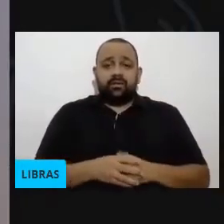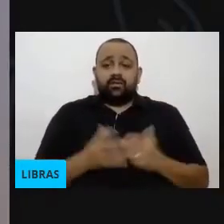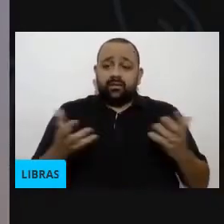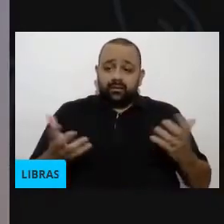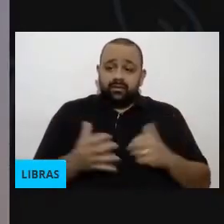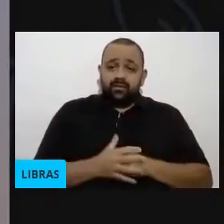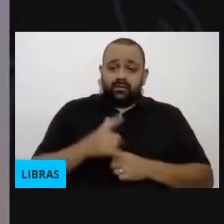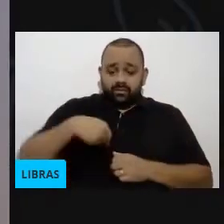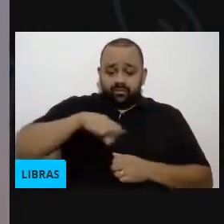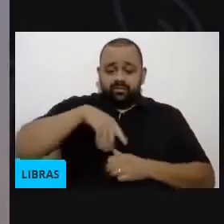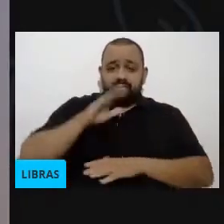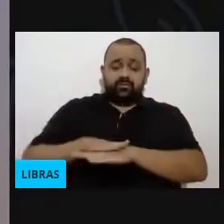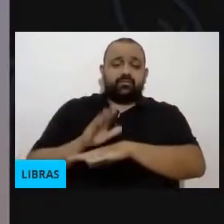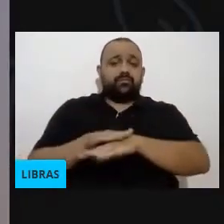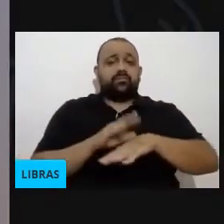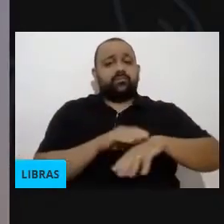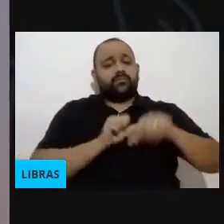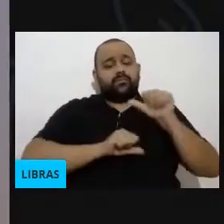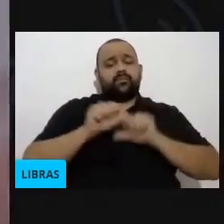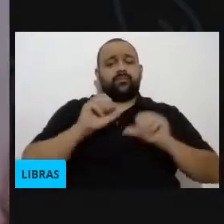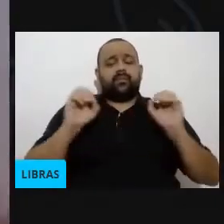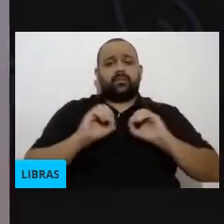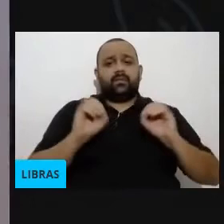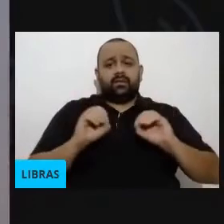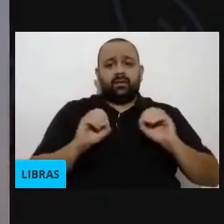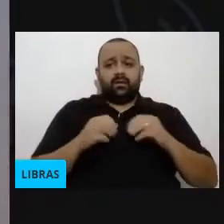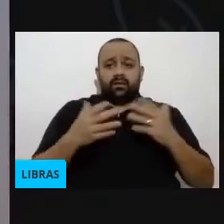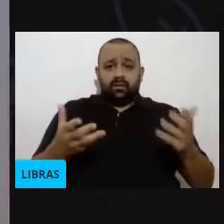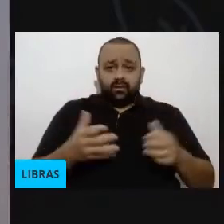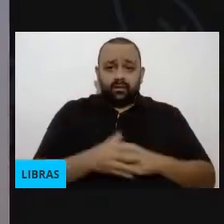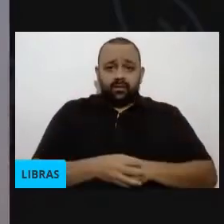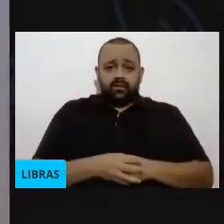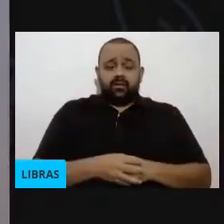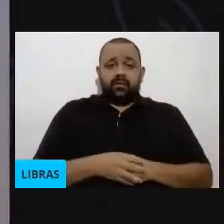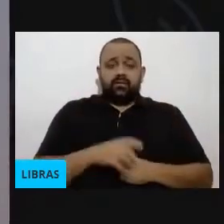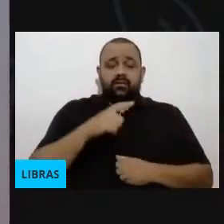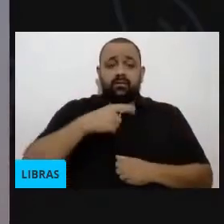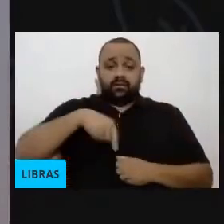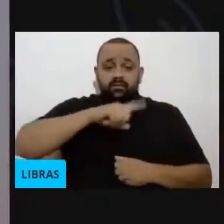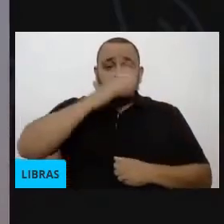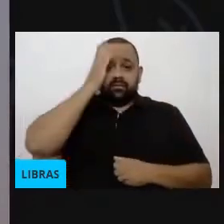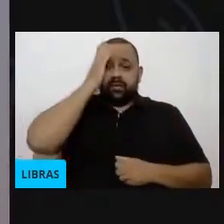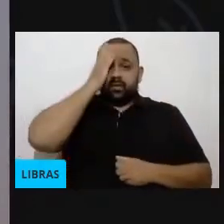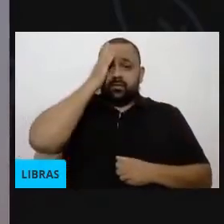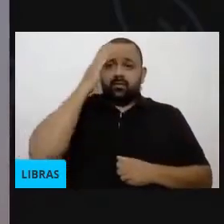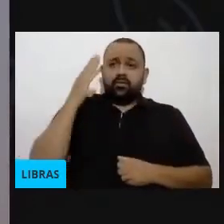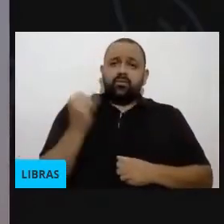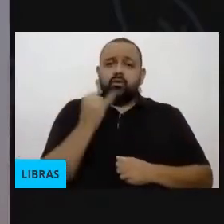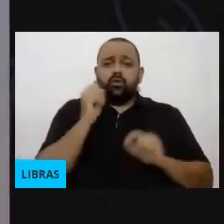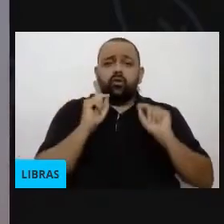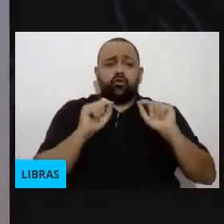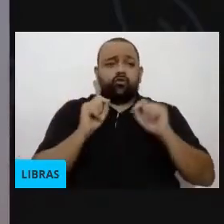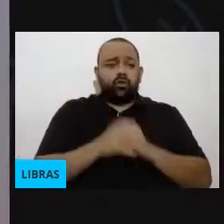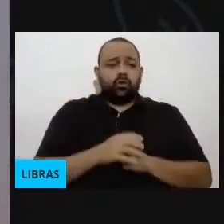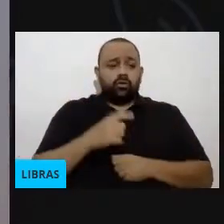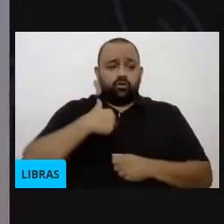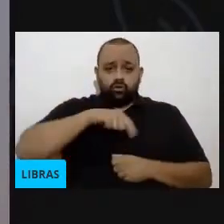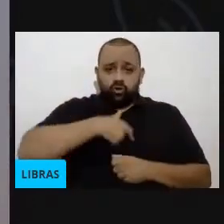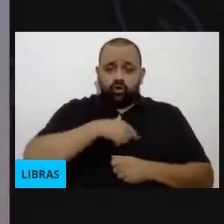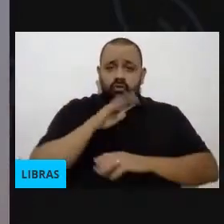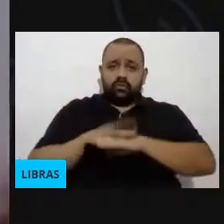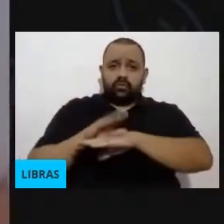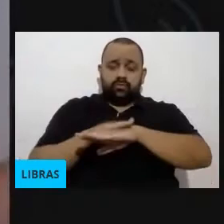não veem as alterações que a gente vê. Eles não criam esses construtos teóricos que são tão relevantes, porque aí a gente entende como a